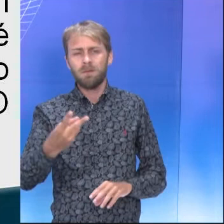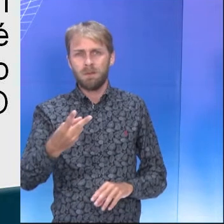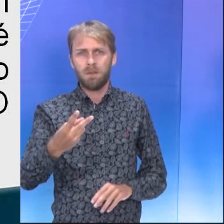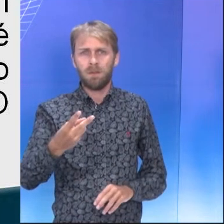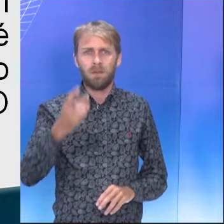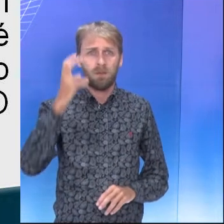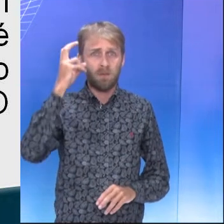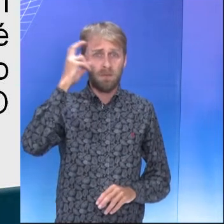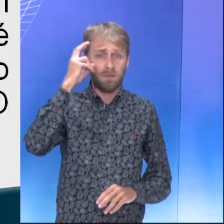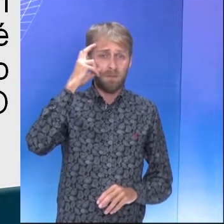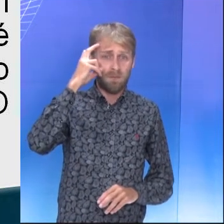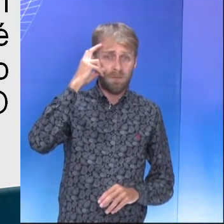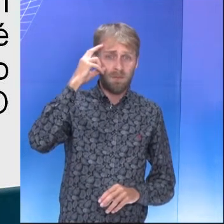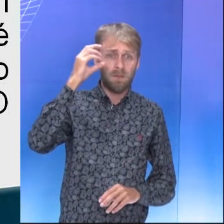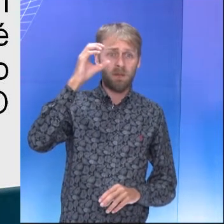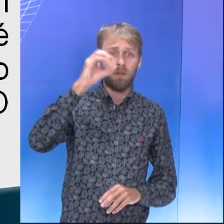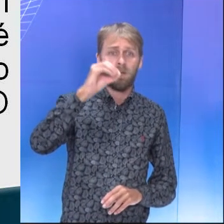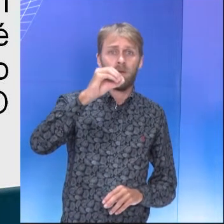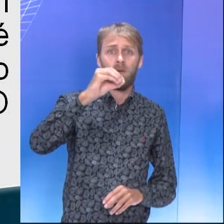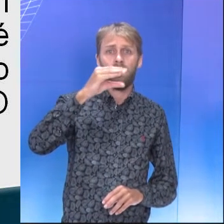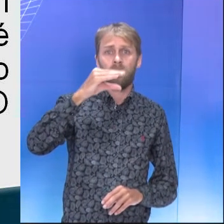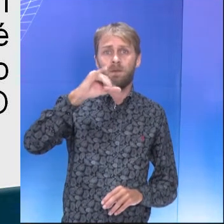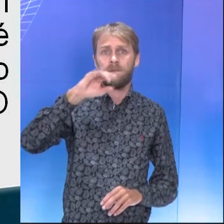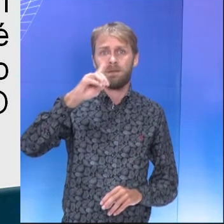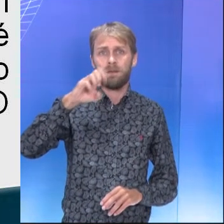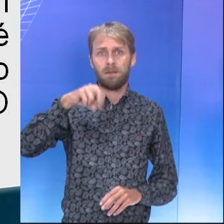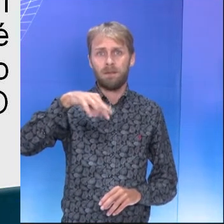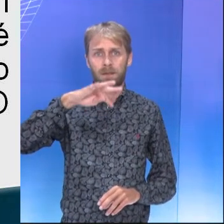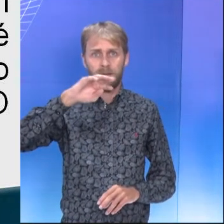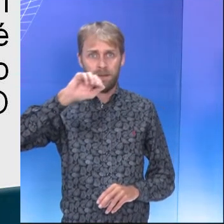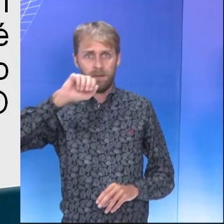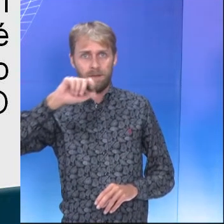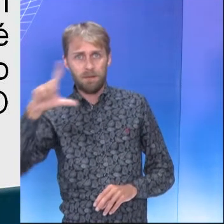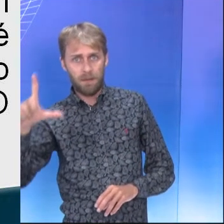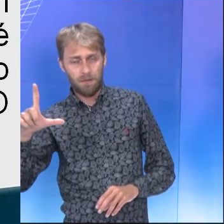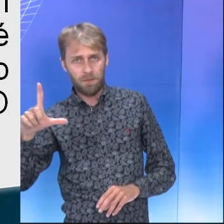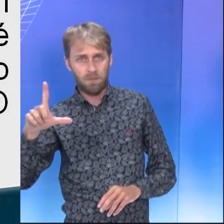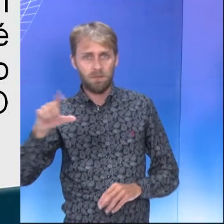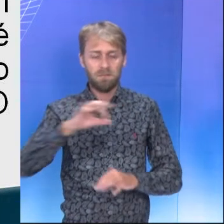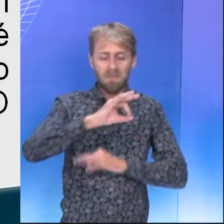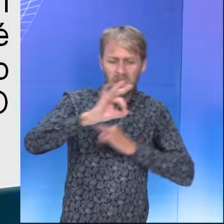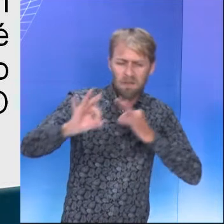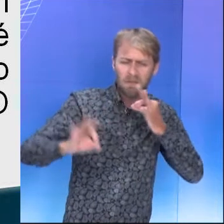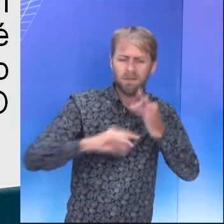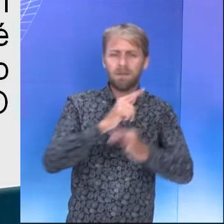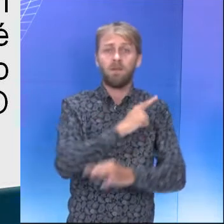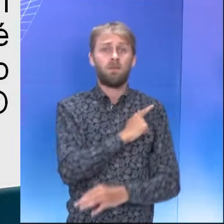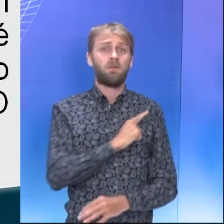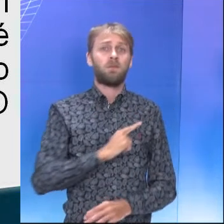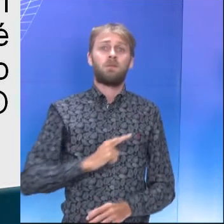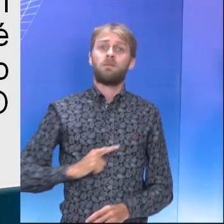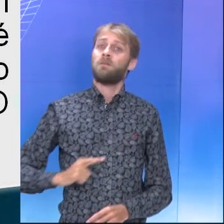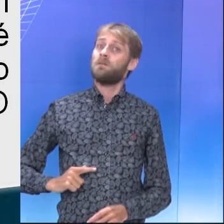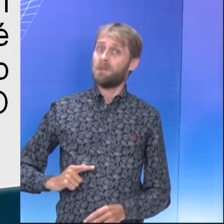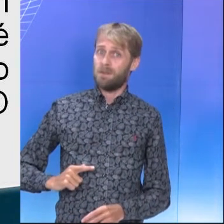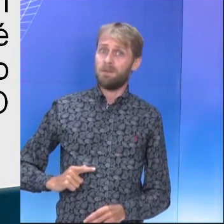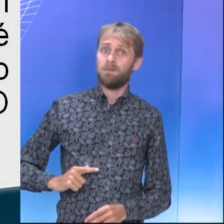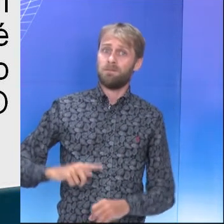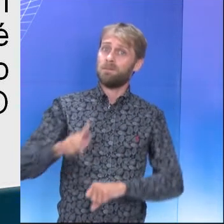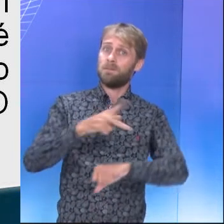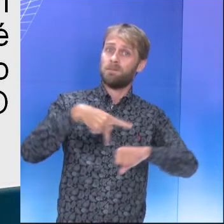cultura ocidental que tem a ver com a organização do Estado moderno, né, dos Estados